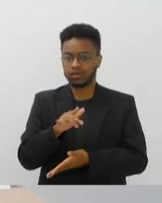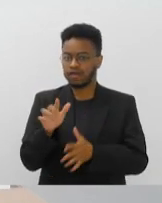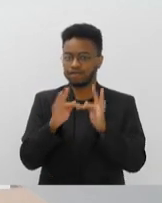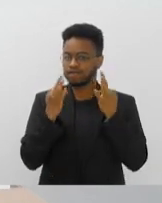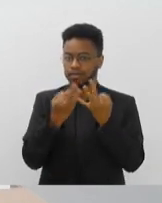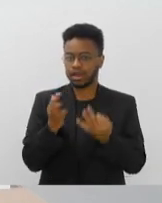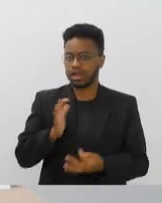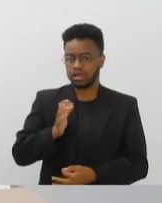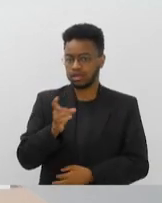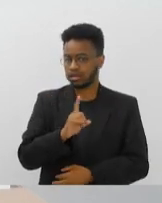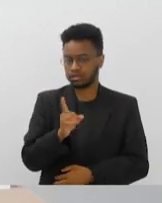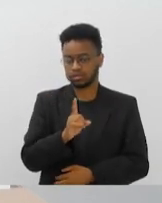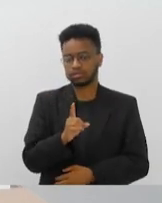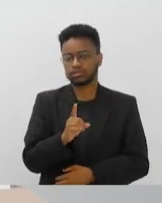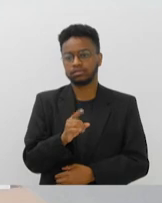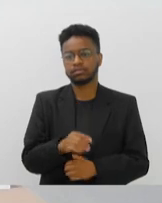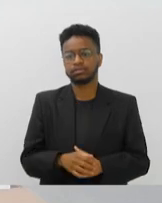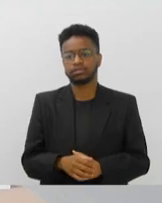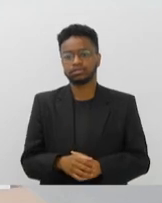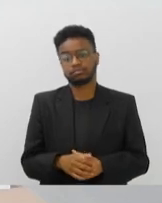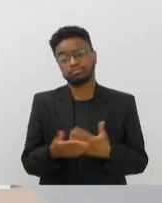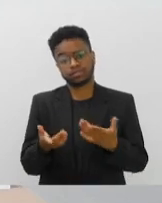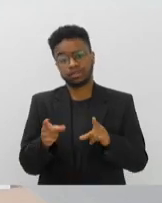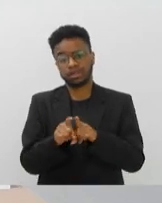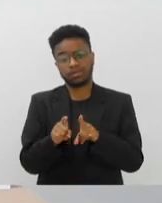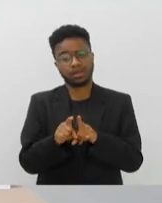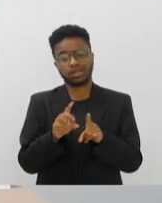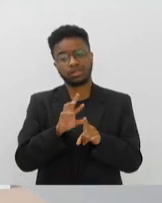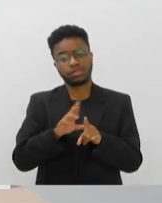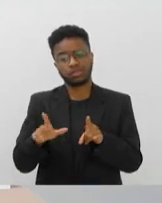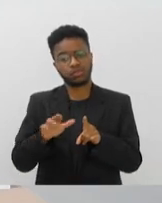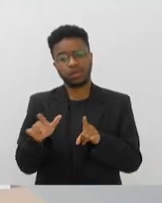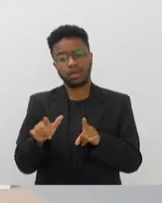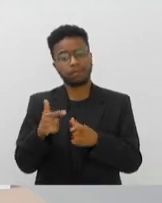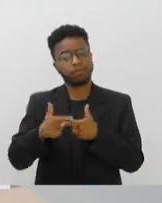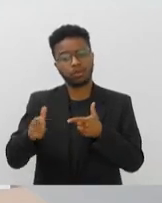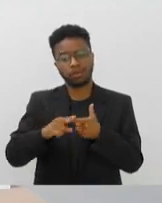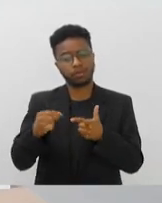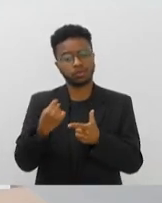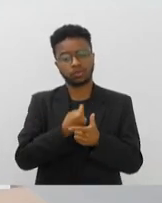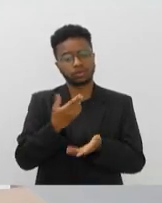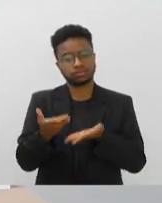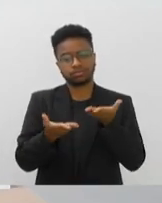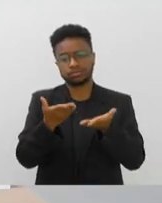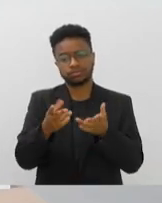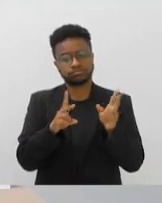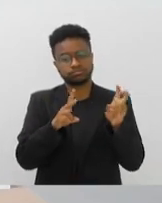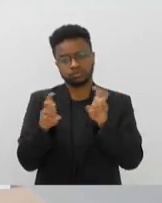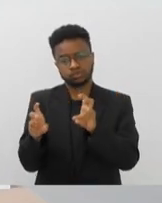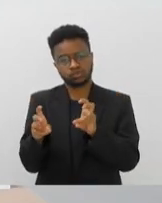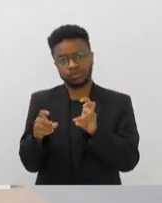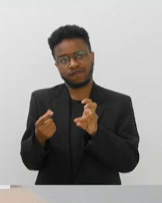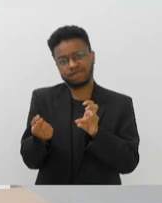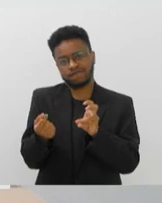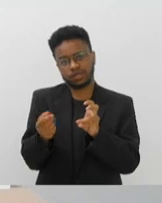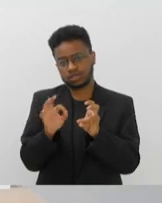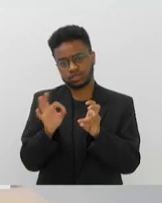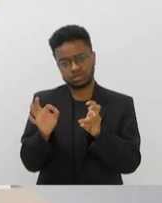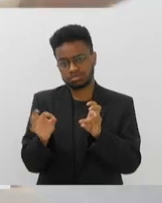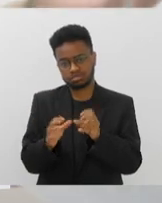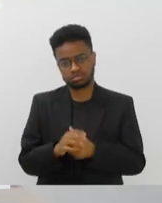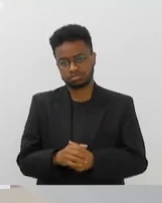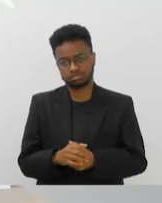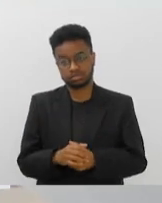ricas embora isso não seja uma questão pro nosso atendimento em se tratando de adoção a questão da da da situação financeira da